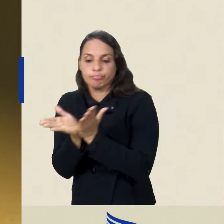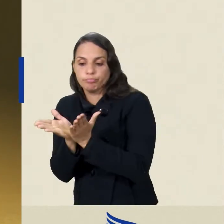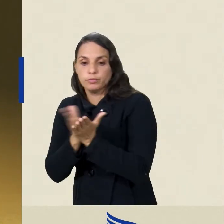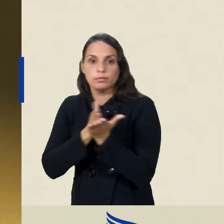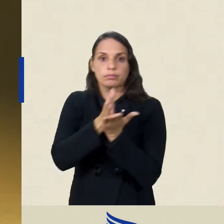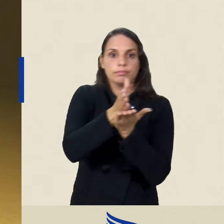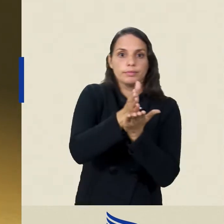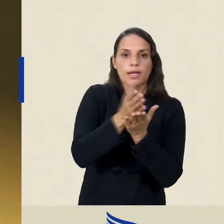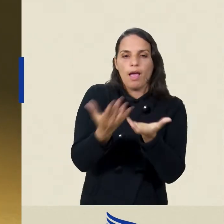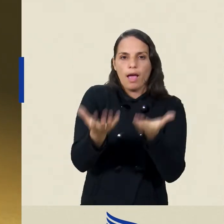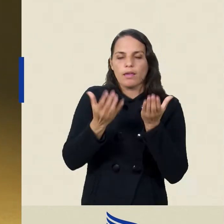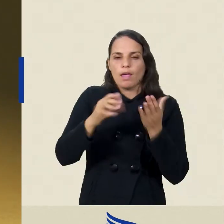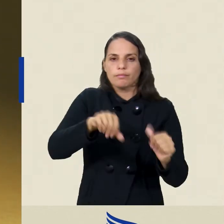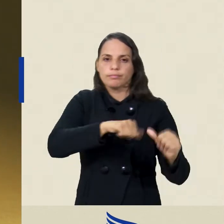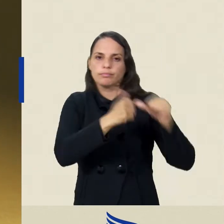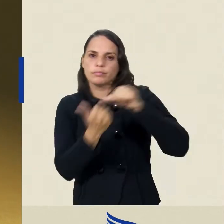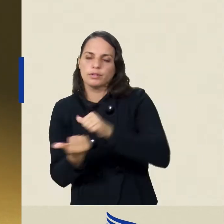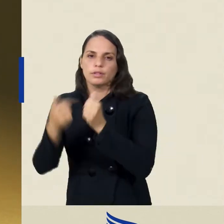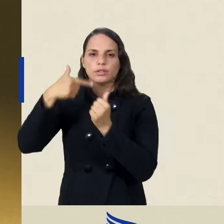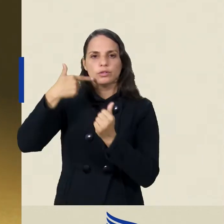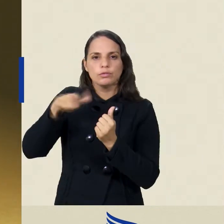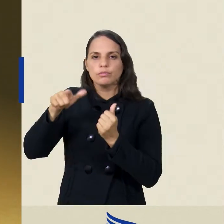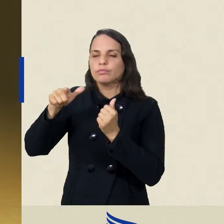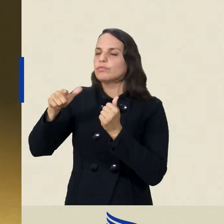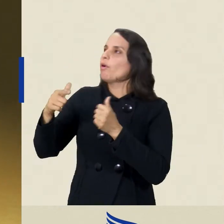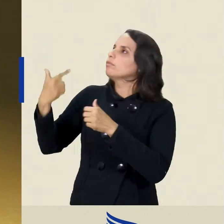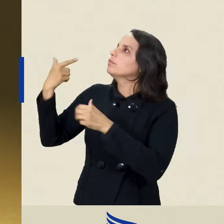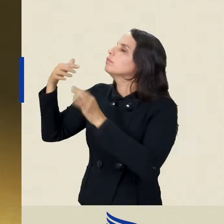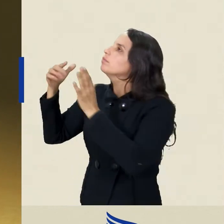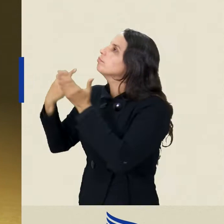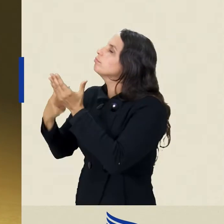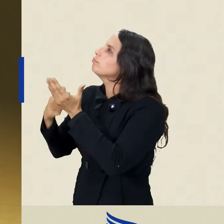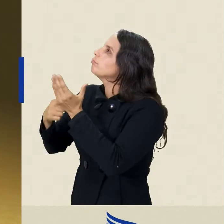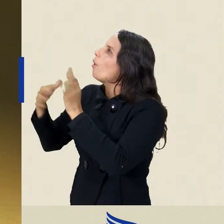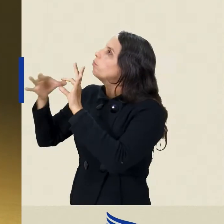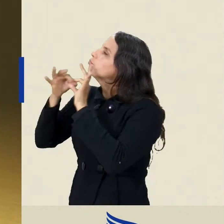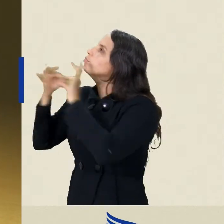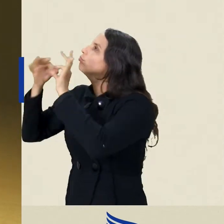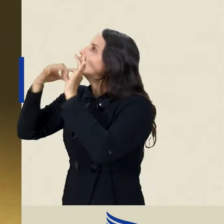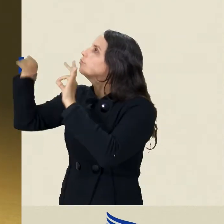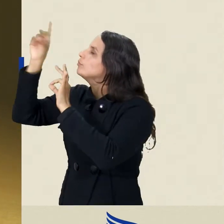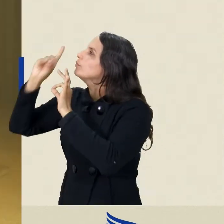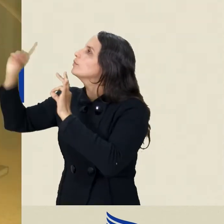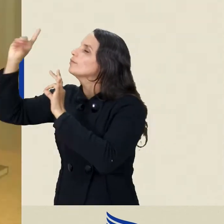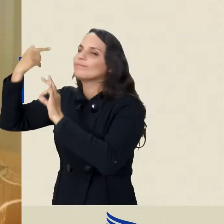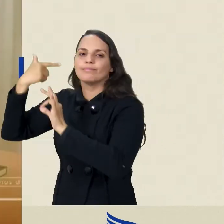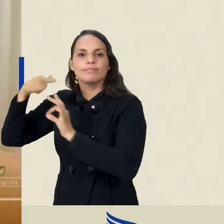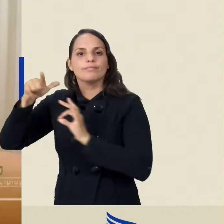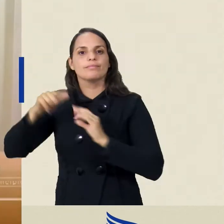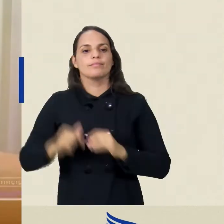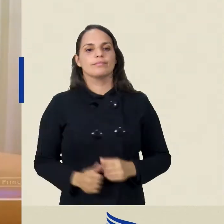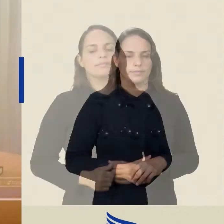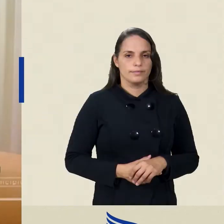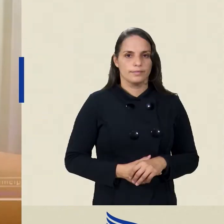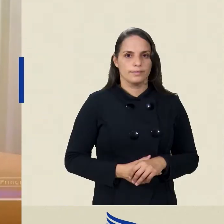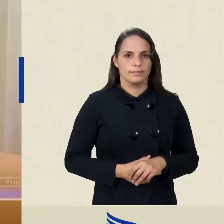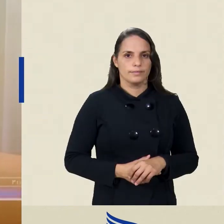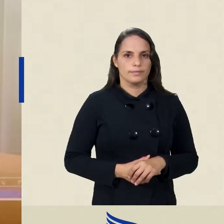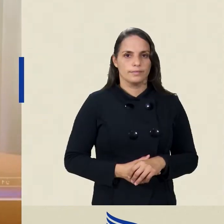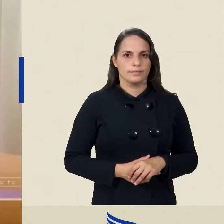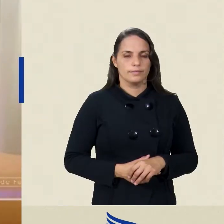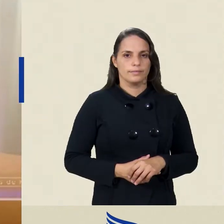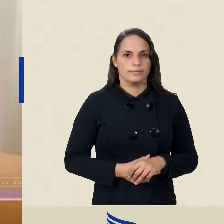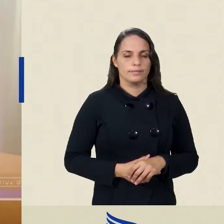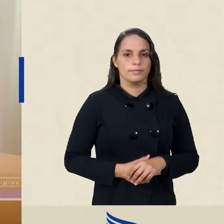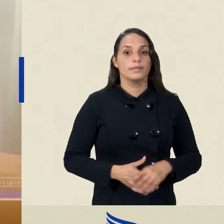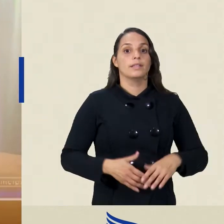rebatizada. Renove ela seu concerto com Deus, e Deus renovará seu concerto com ela. Uma vez